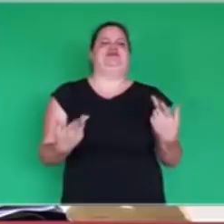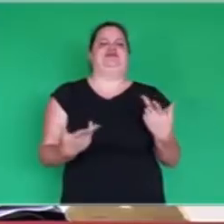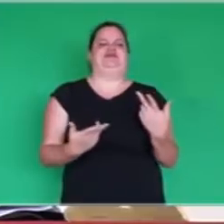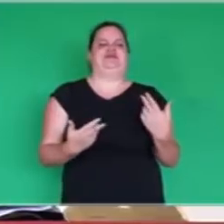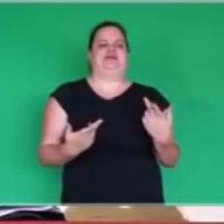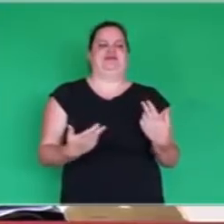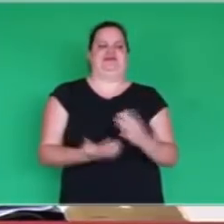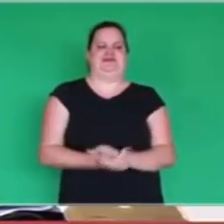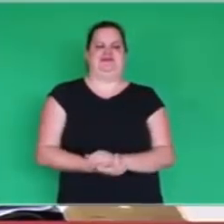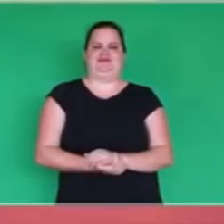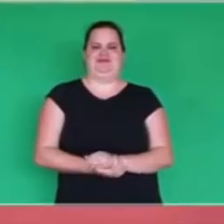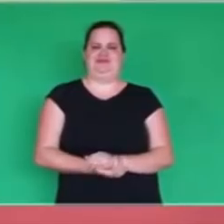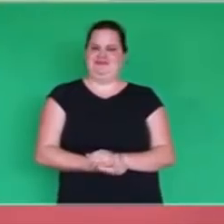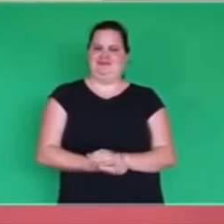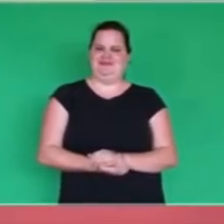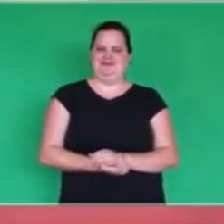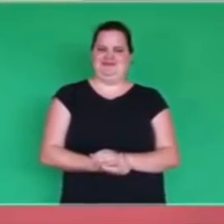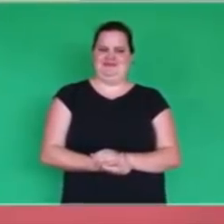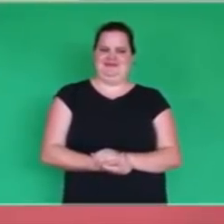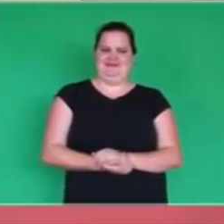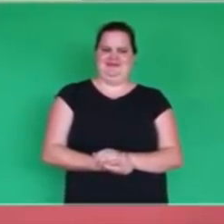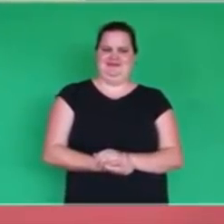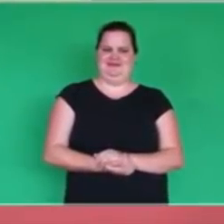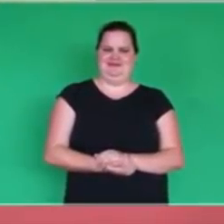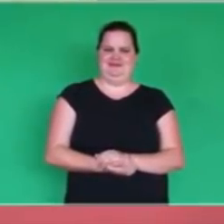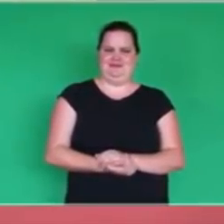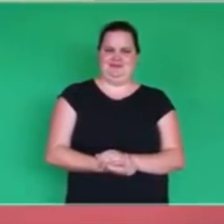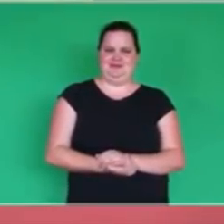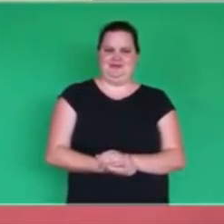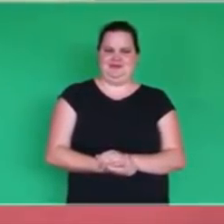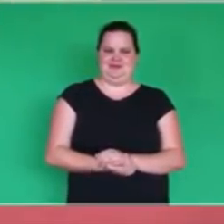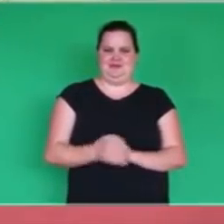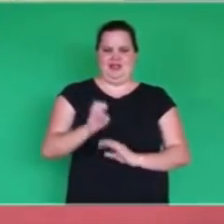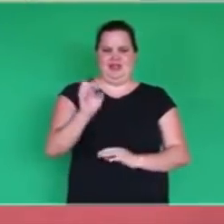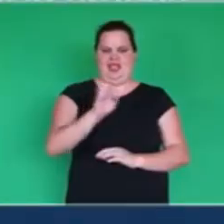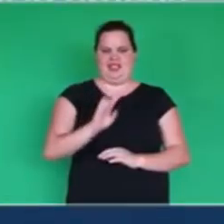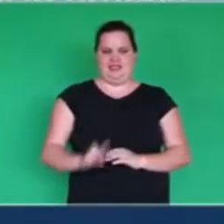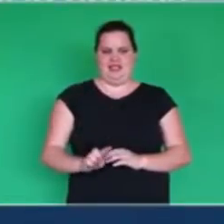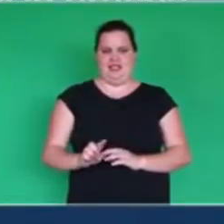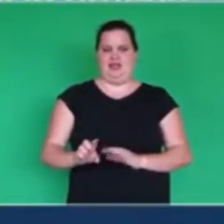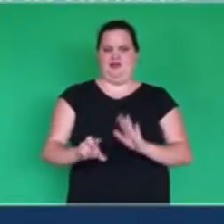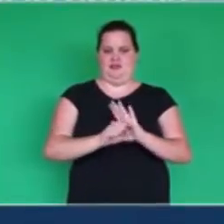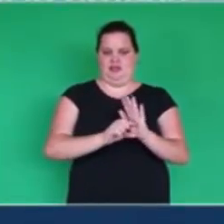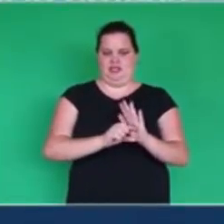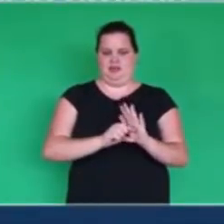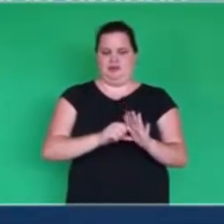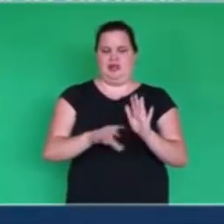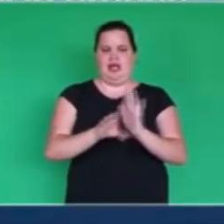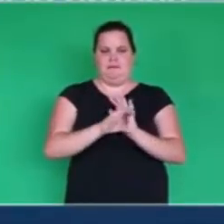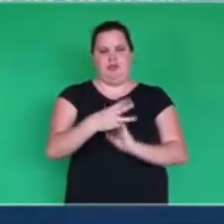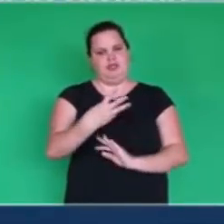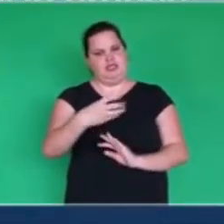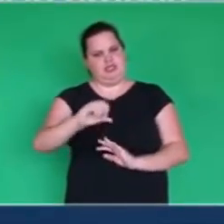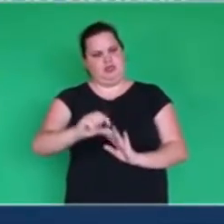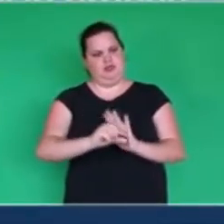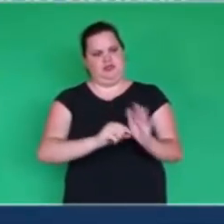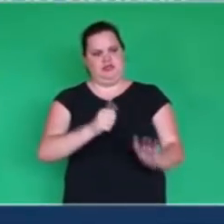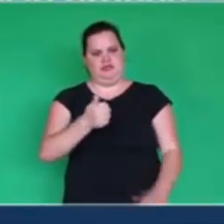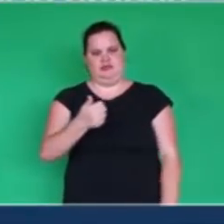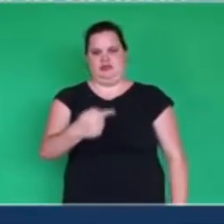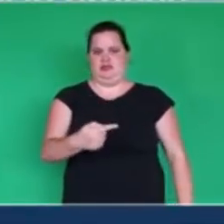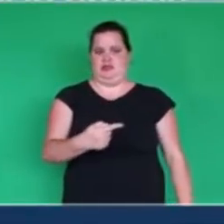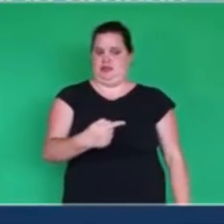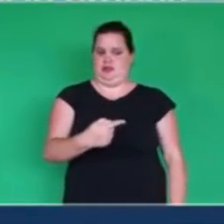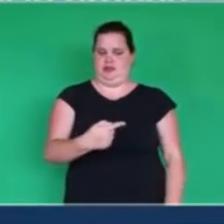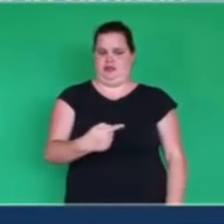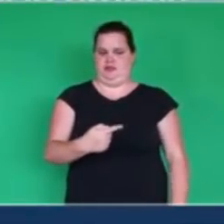esse momento. Vamos lá. Ezequiel 39, verso 17. Ninguém precisa anotar. Não precisa anotar nada,